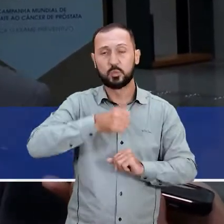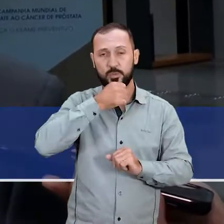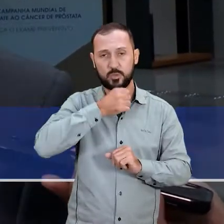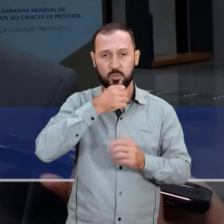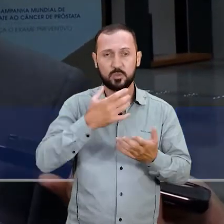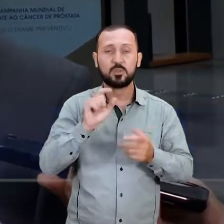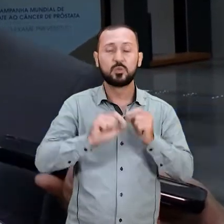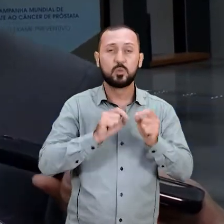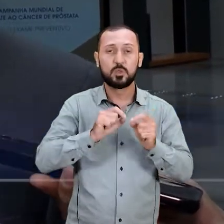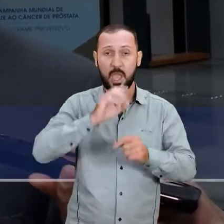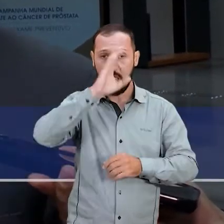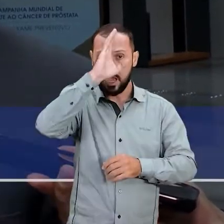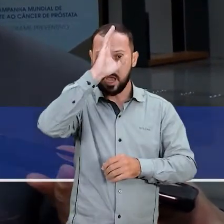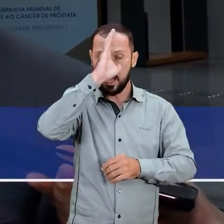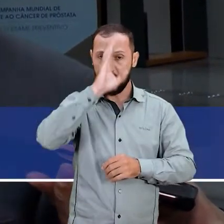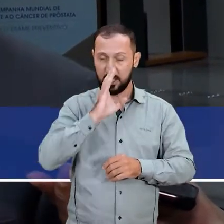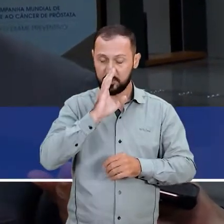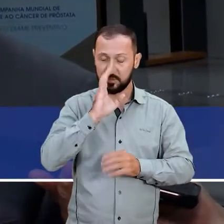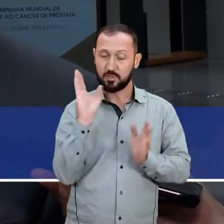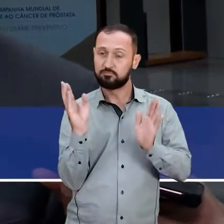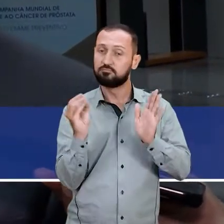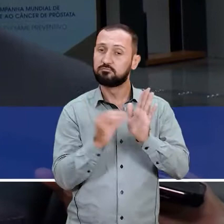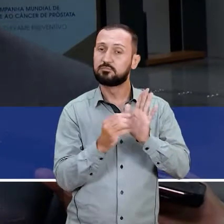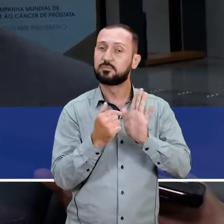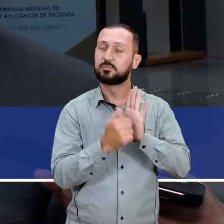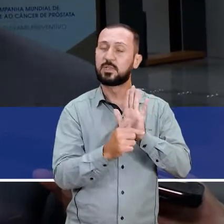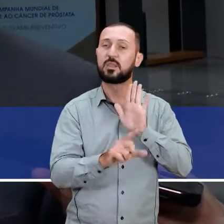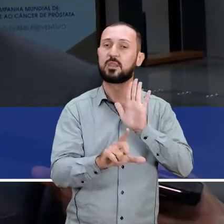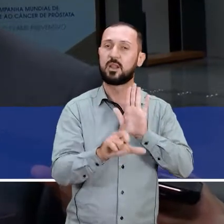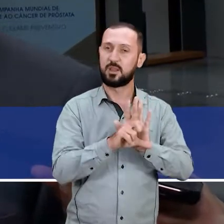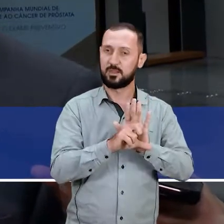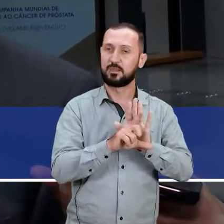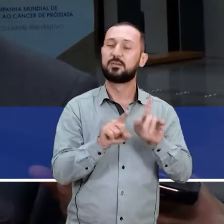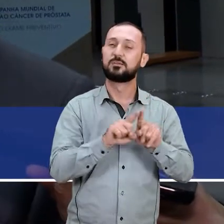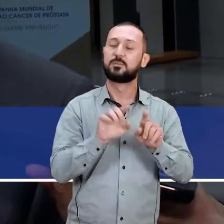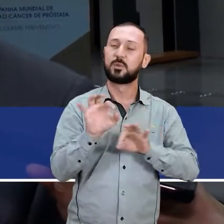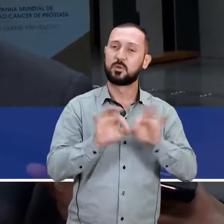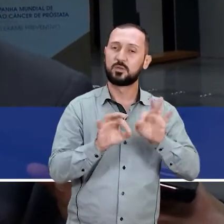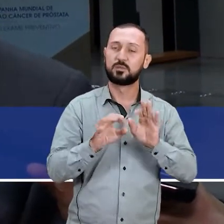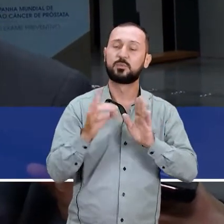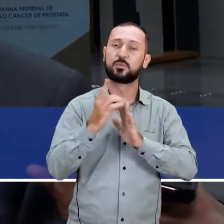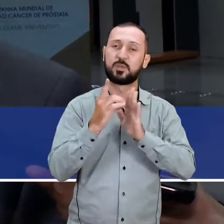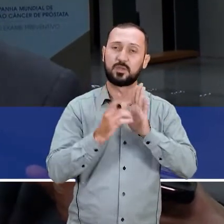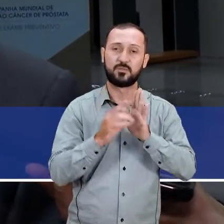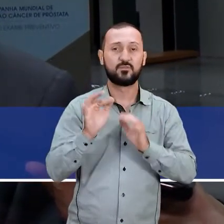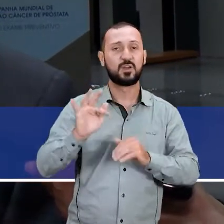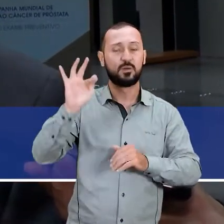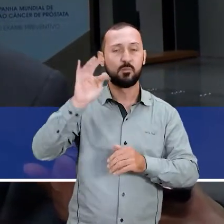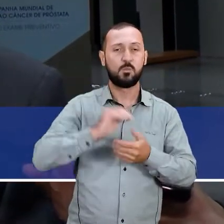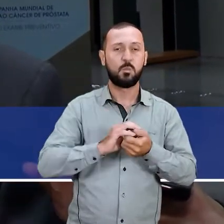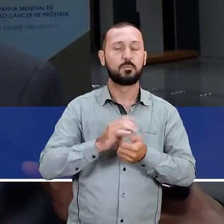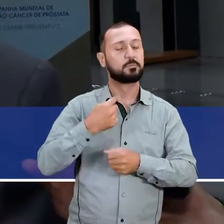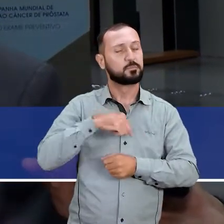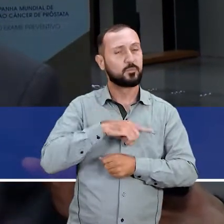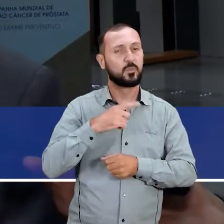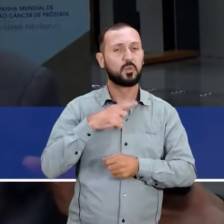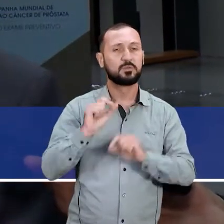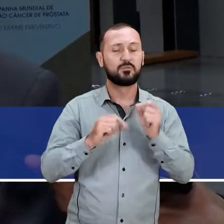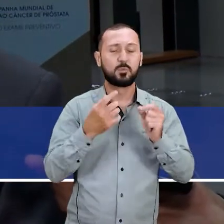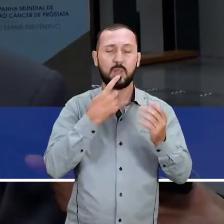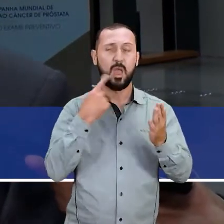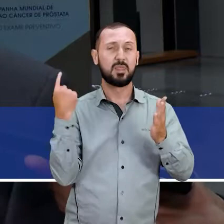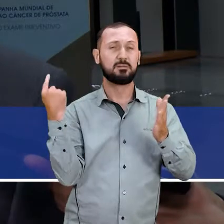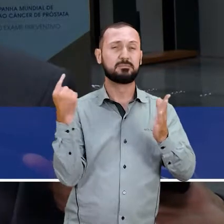Idoso, em especial a gratuidade, prevista na lei e regulamentada por um decreto federal. A